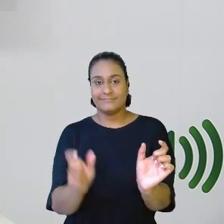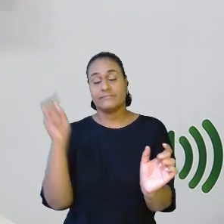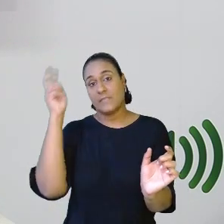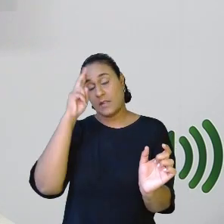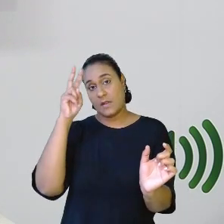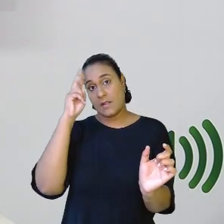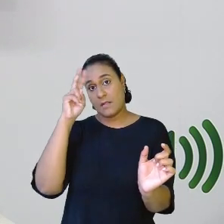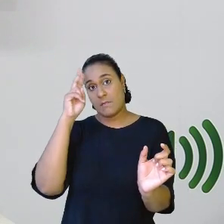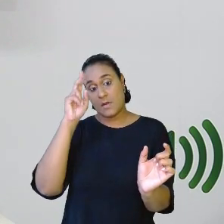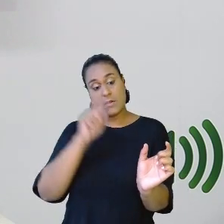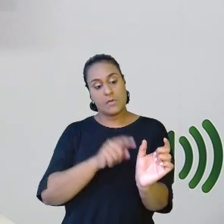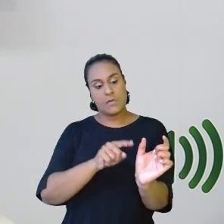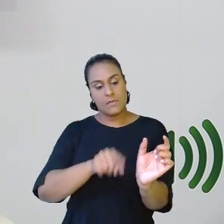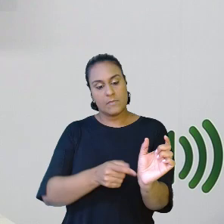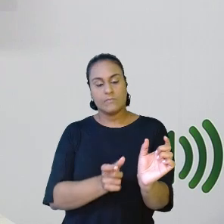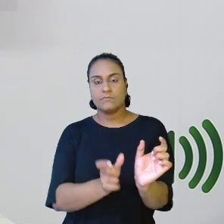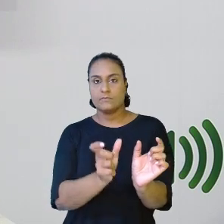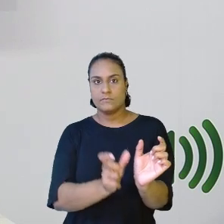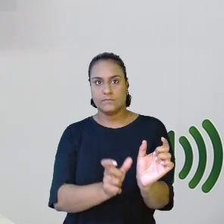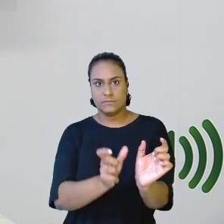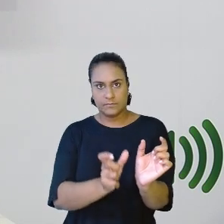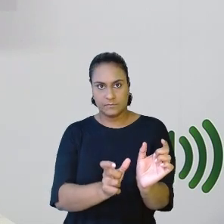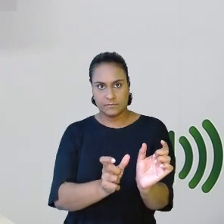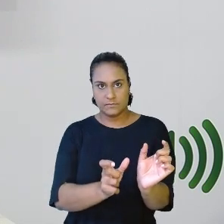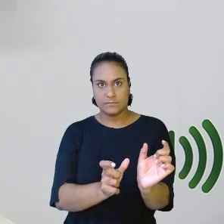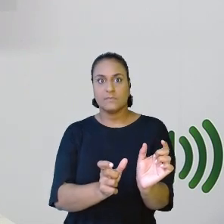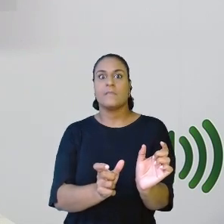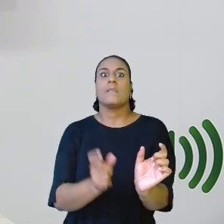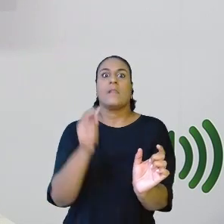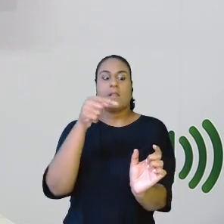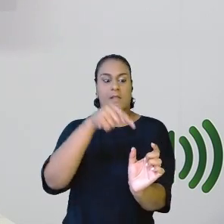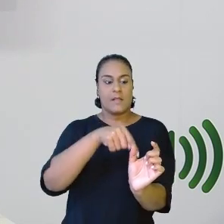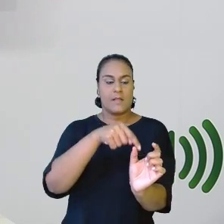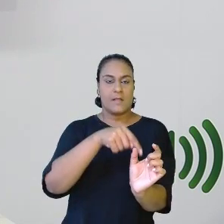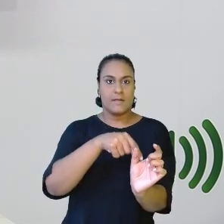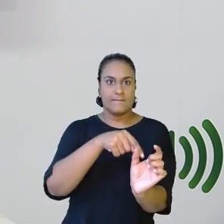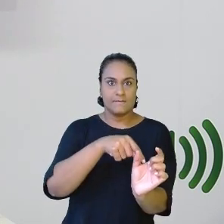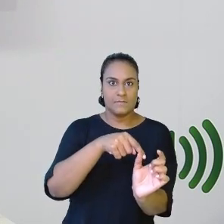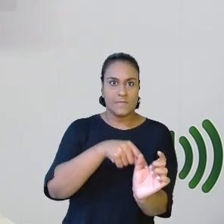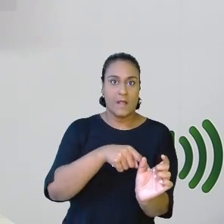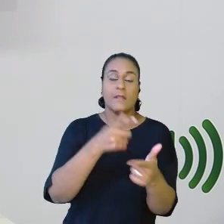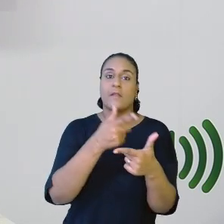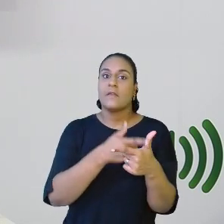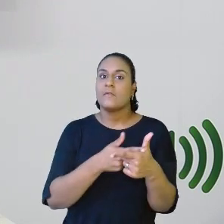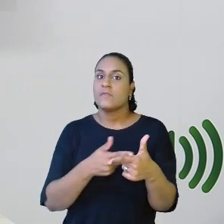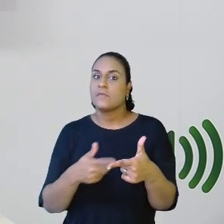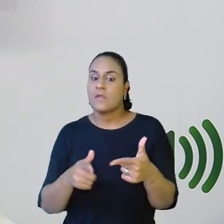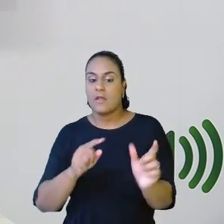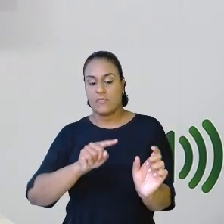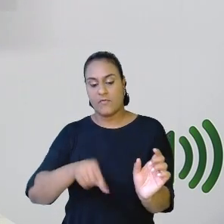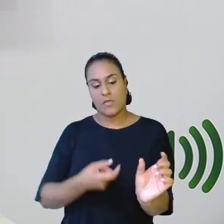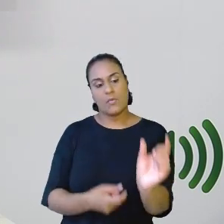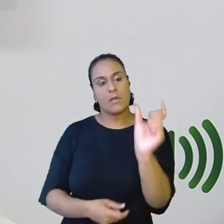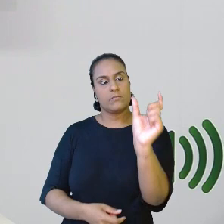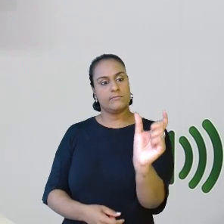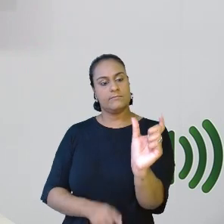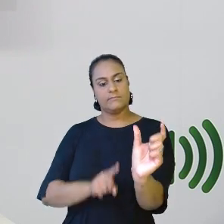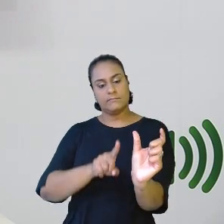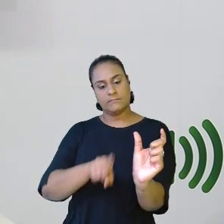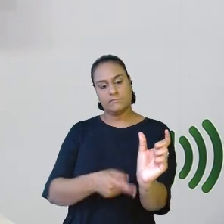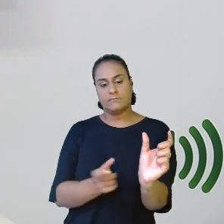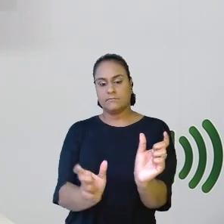números decimais é formado pela parte inteira, que é dividida por uma vírgula da